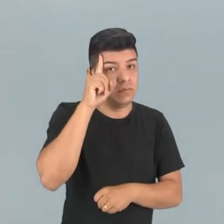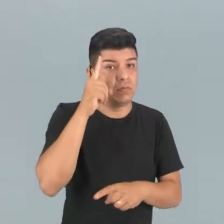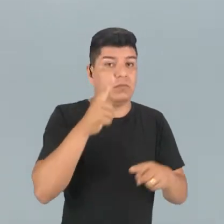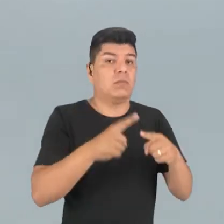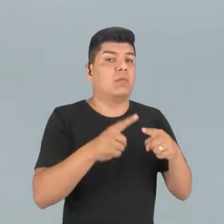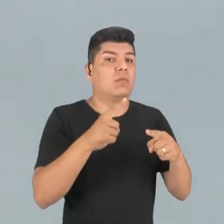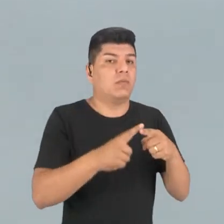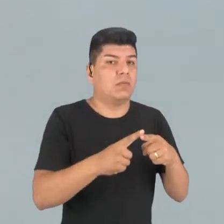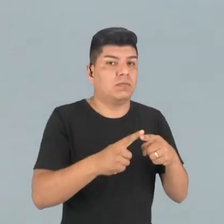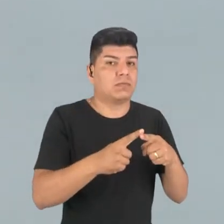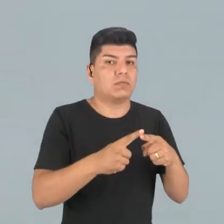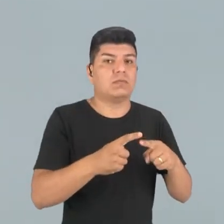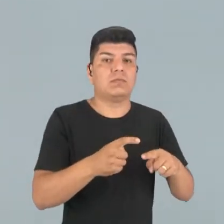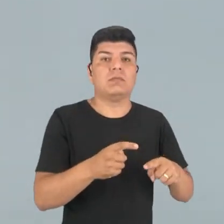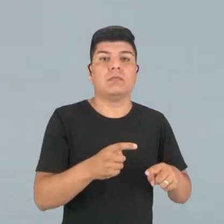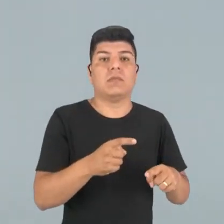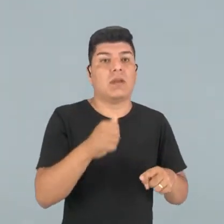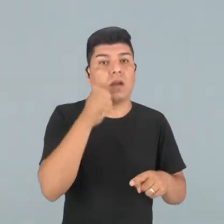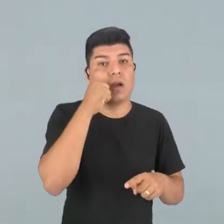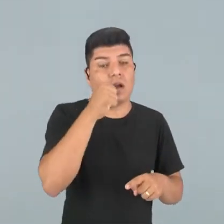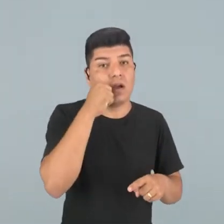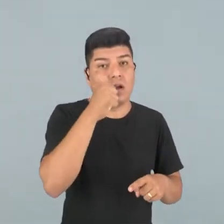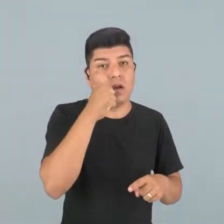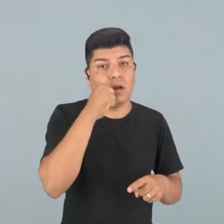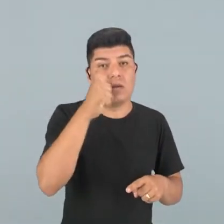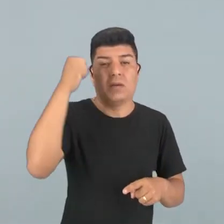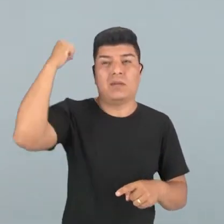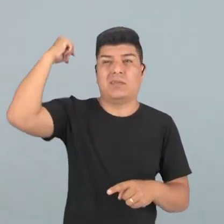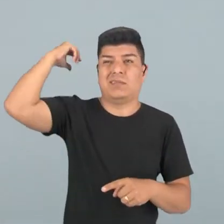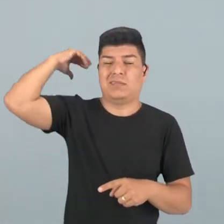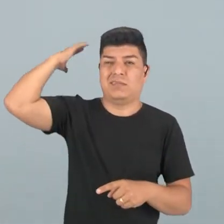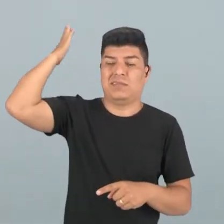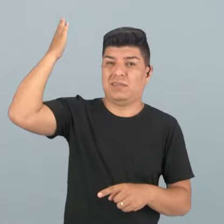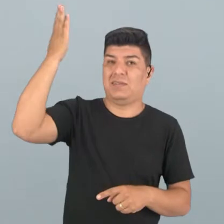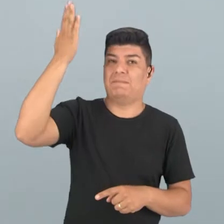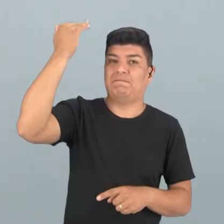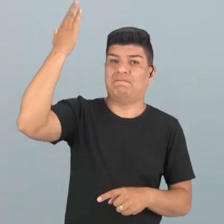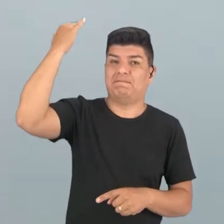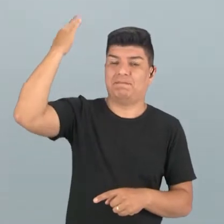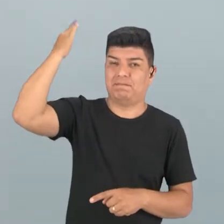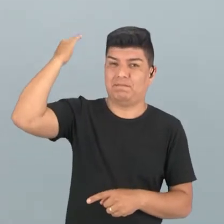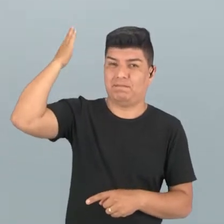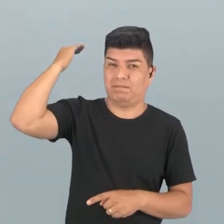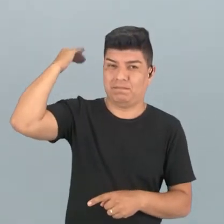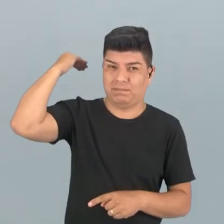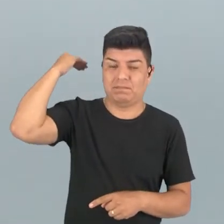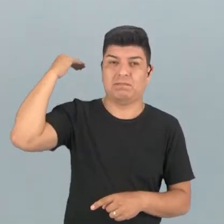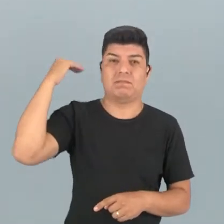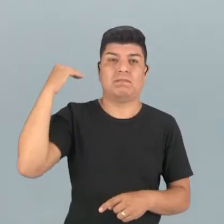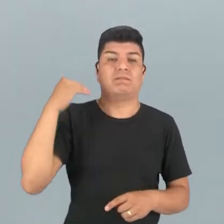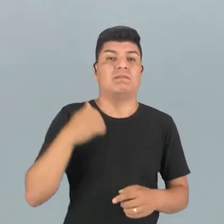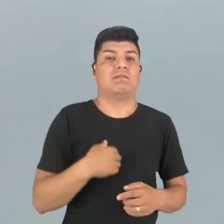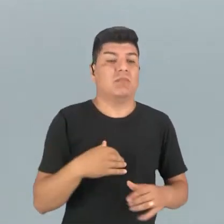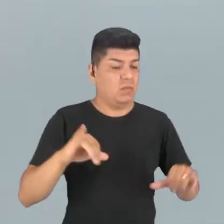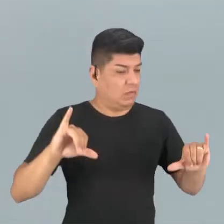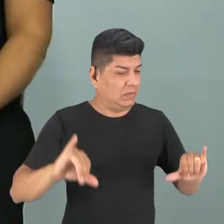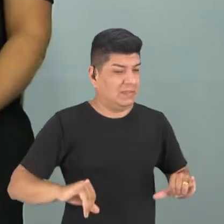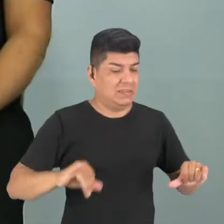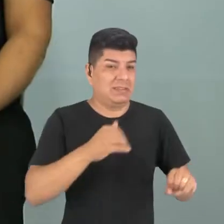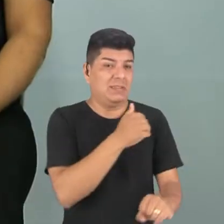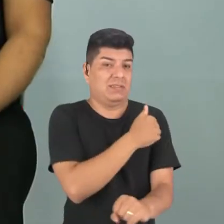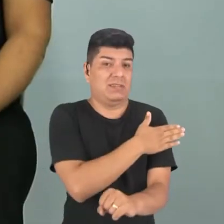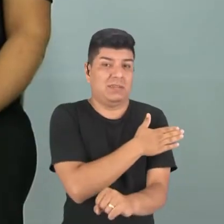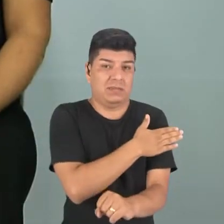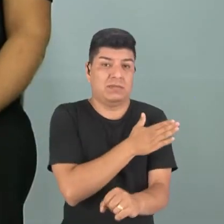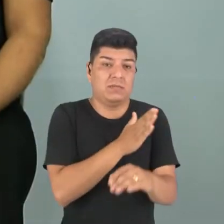quê? Porque a mulher, desde antigamente, né, nos tempos aí, no passado, ela sofreu muito preconceito para